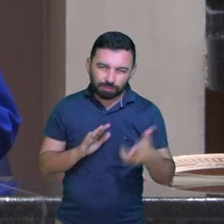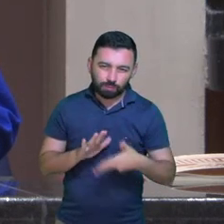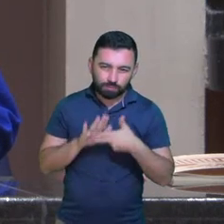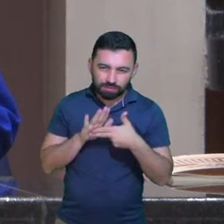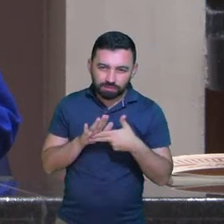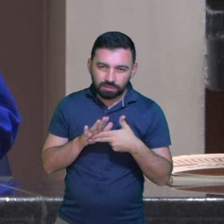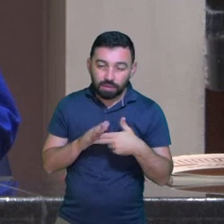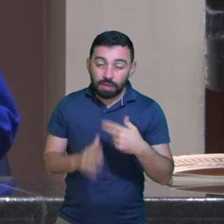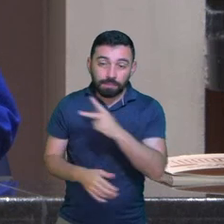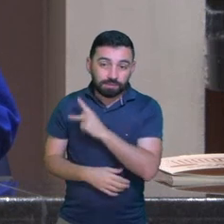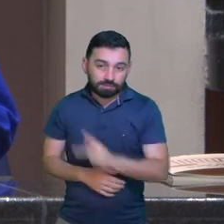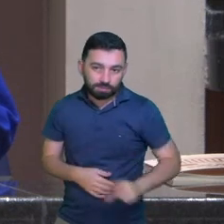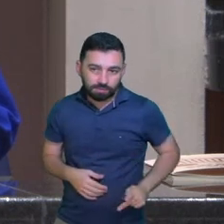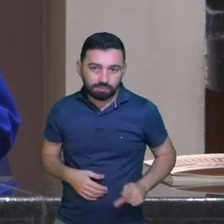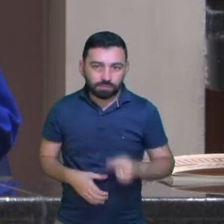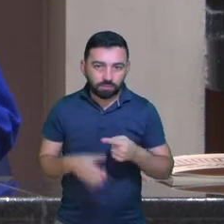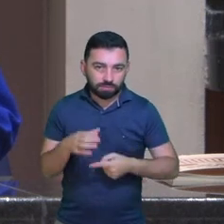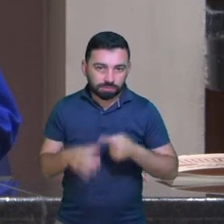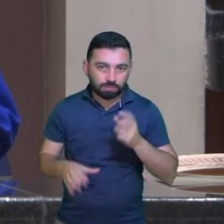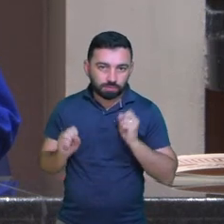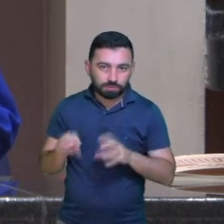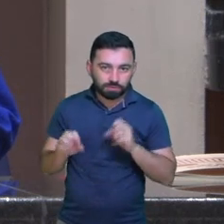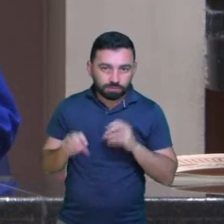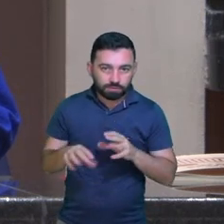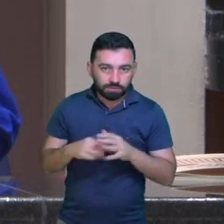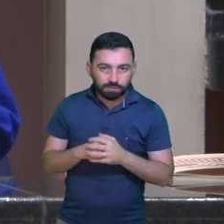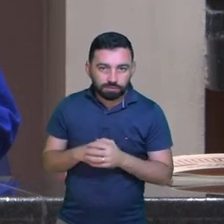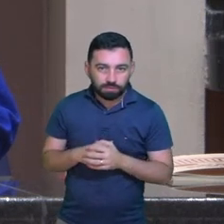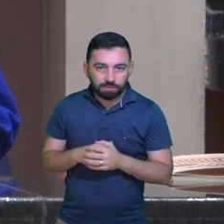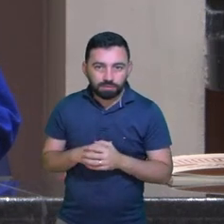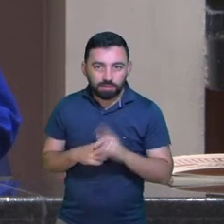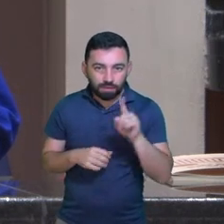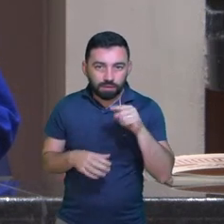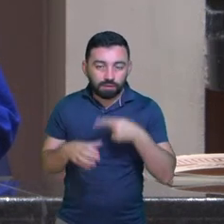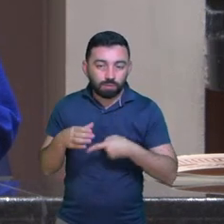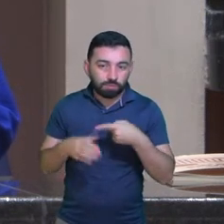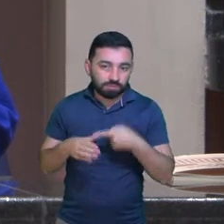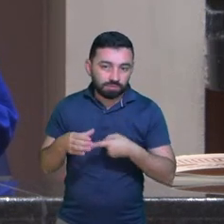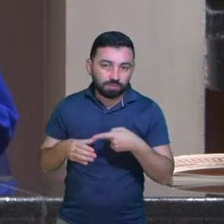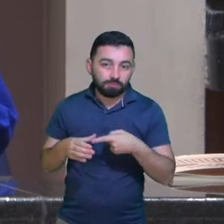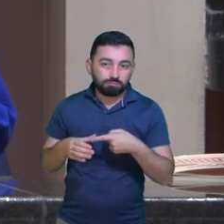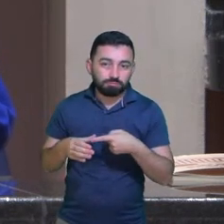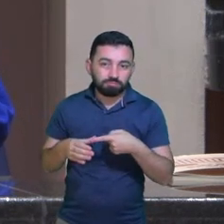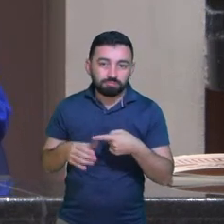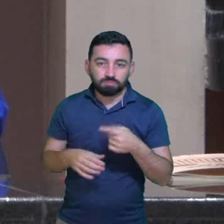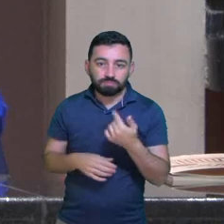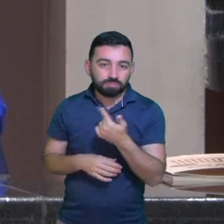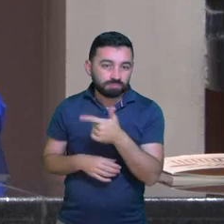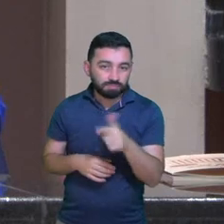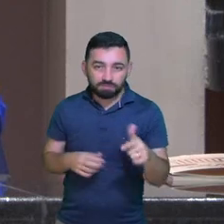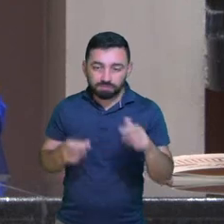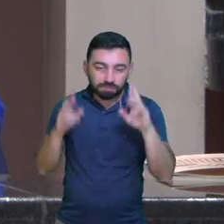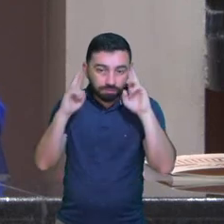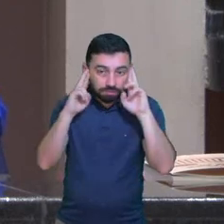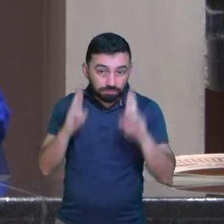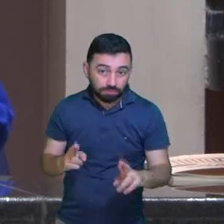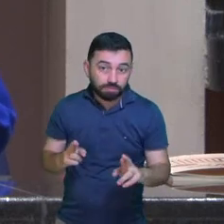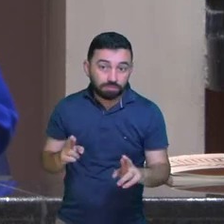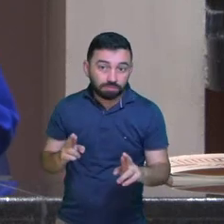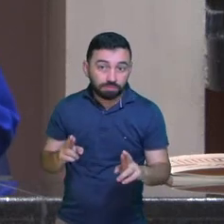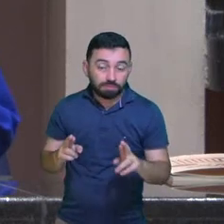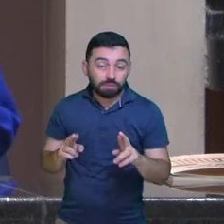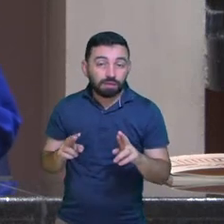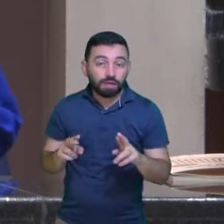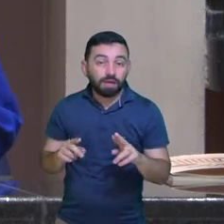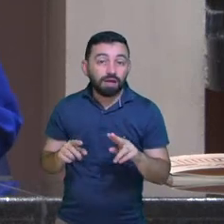a presidência da comissão de educação era uma comissão que não tinha o respeito e a